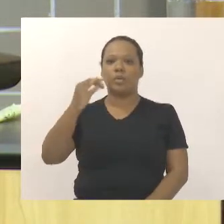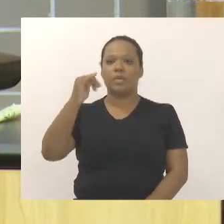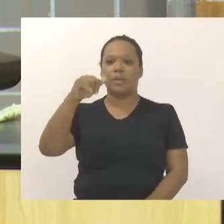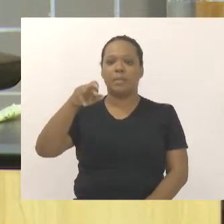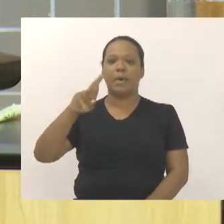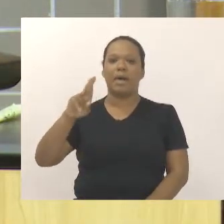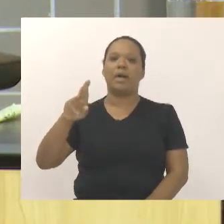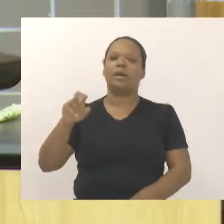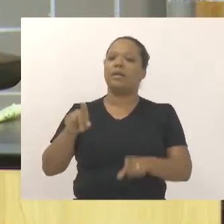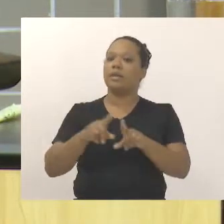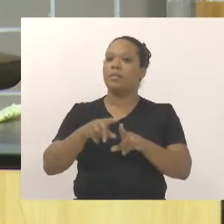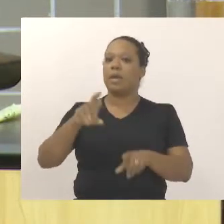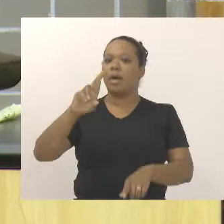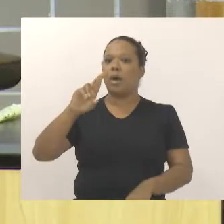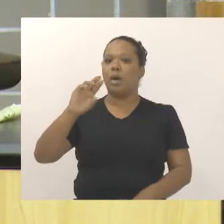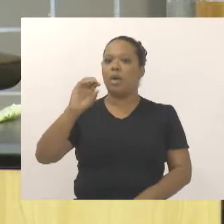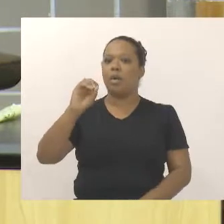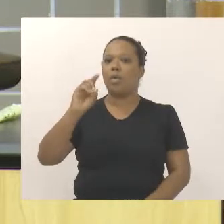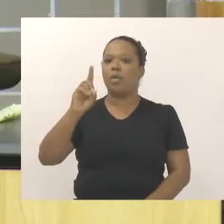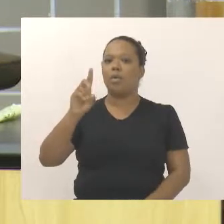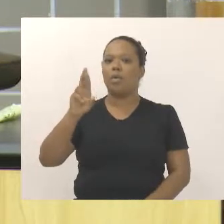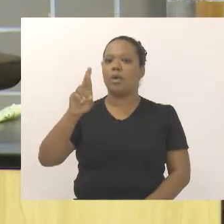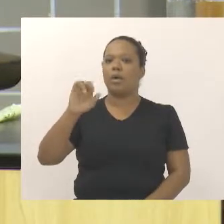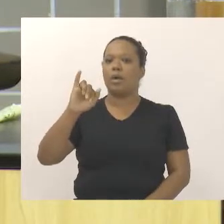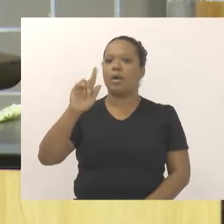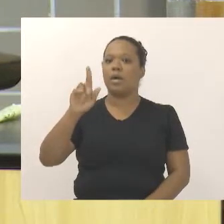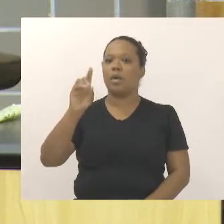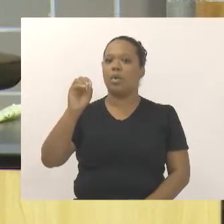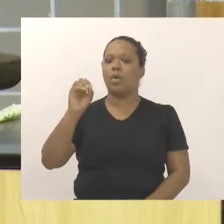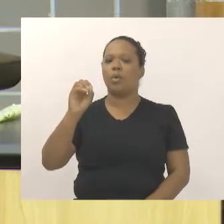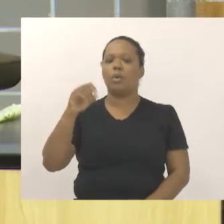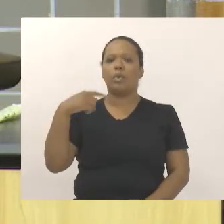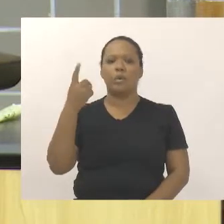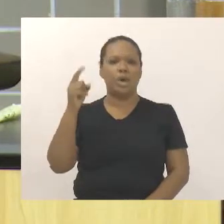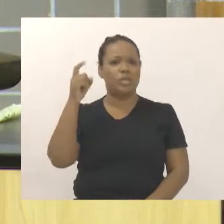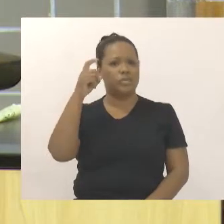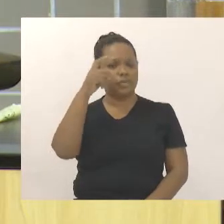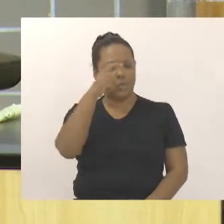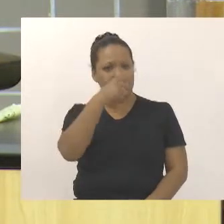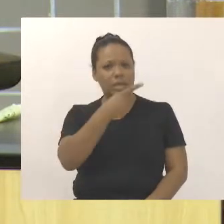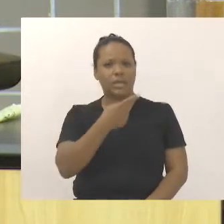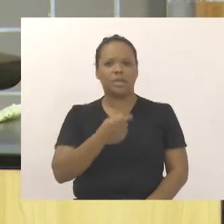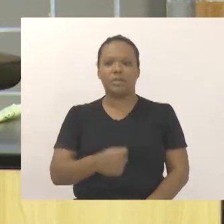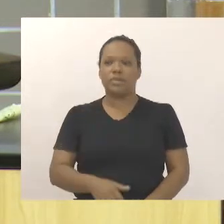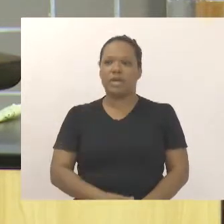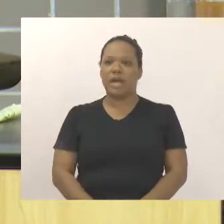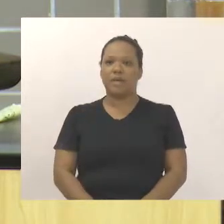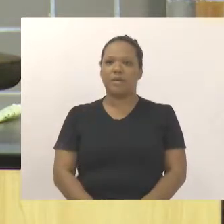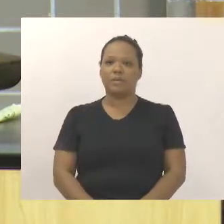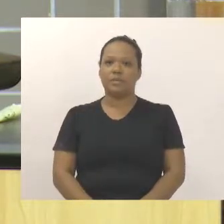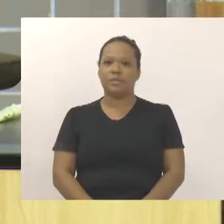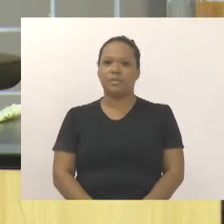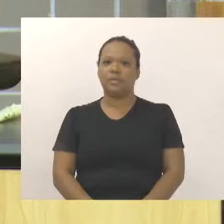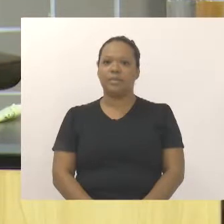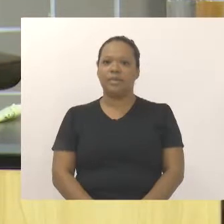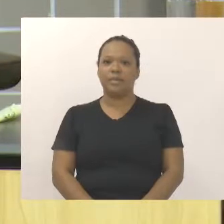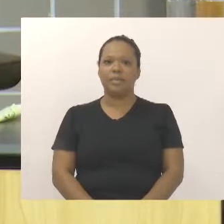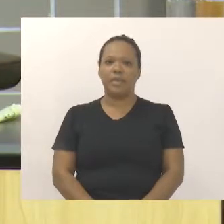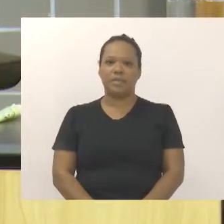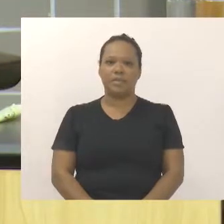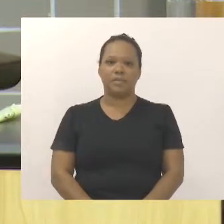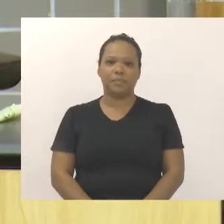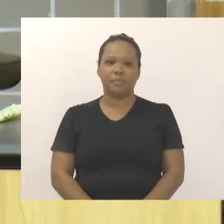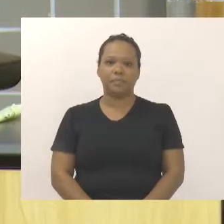e nós temos grandes dificuldades. É claro que é importante para as doulas.